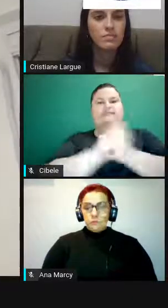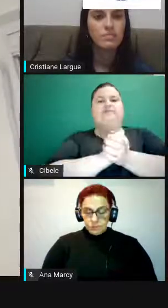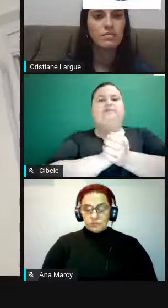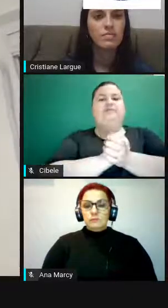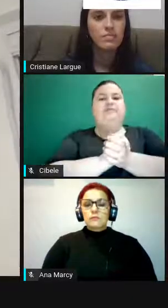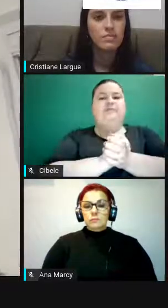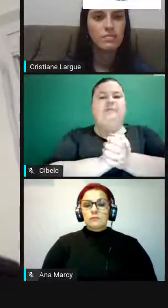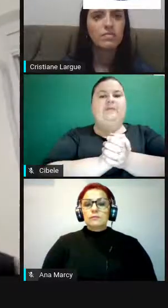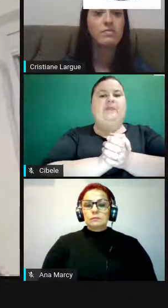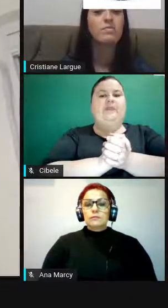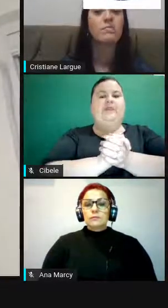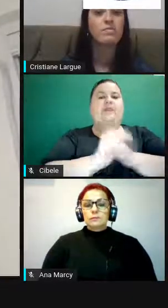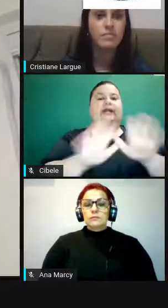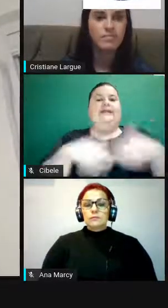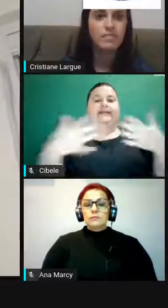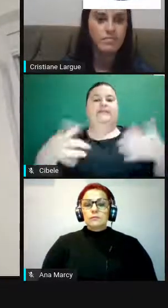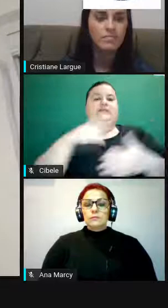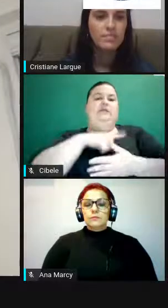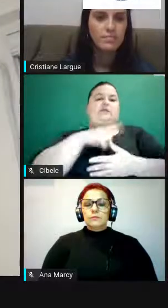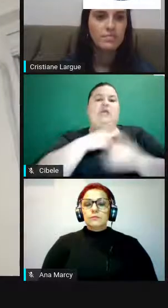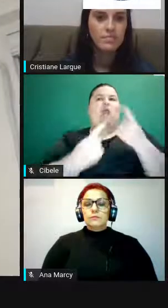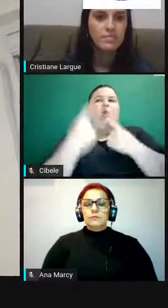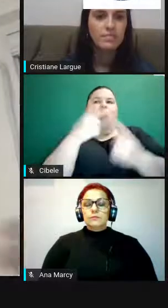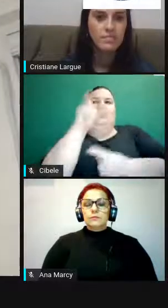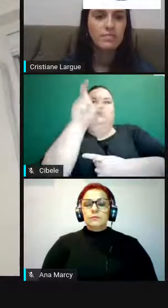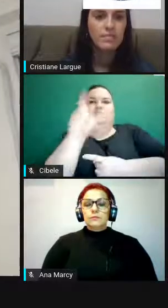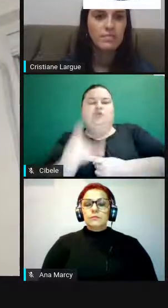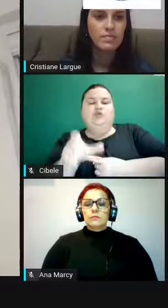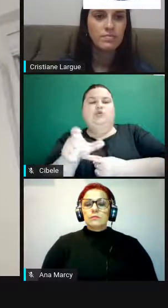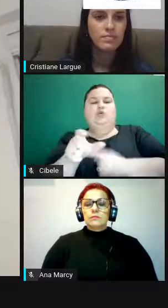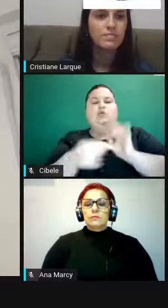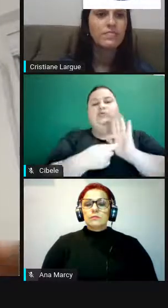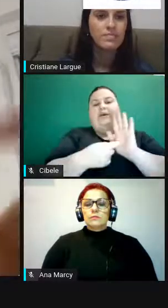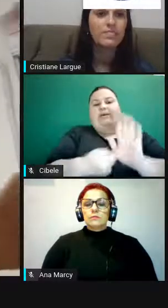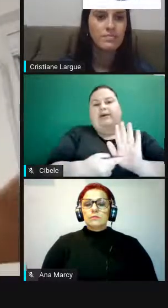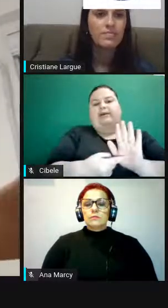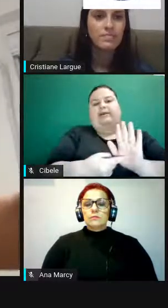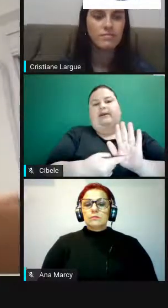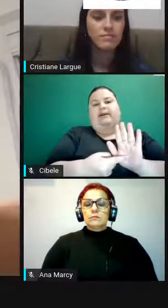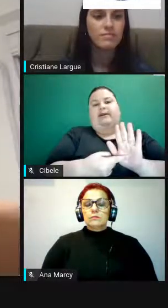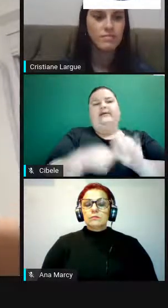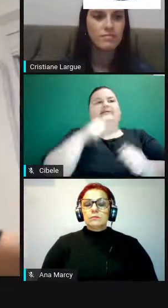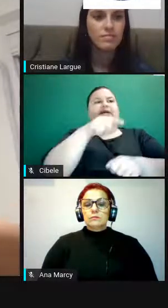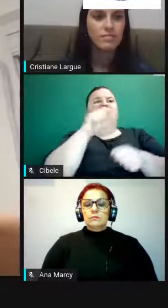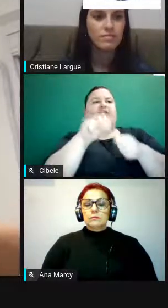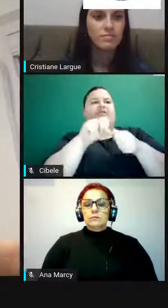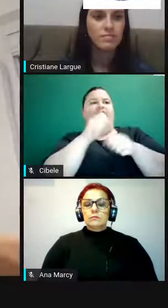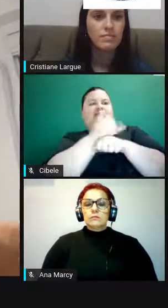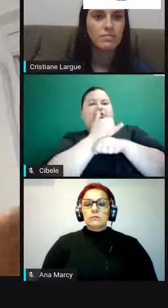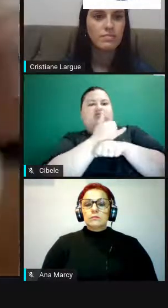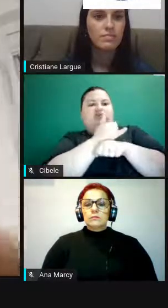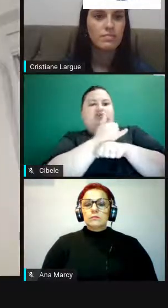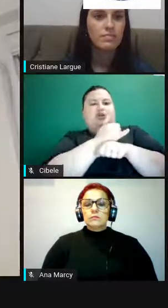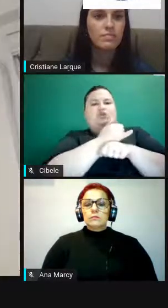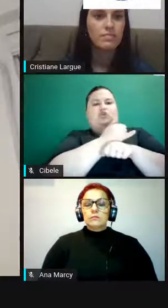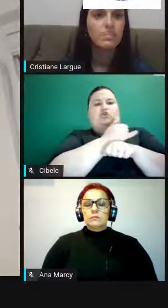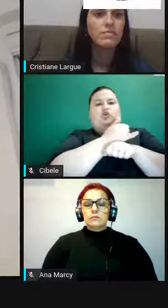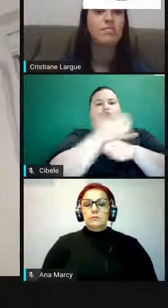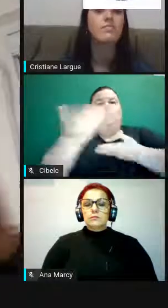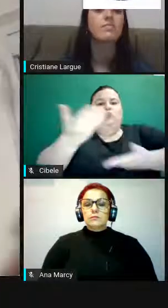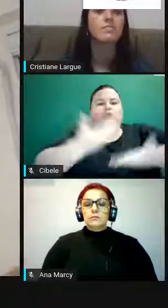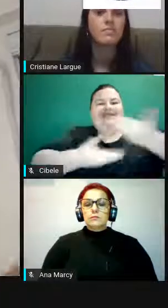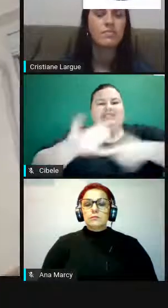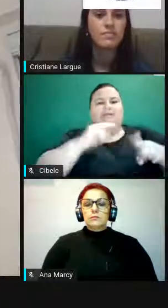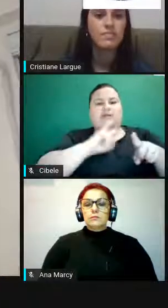tem pessoas que surgem ali ele acaba indicando para fazer por conta do vídeo lá fazendo vídeo assim que faço manejo de morcego as pessoas nos